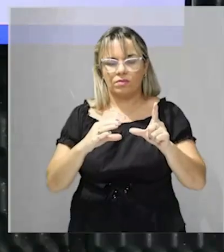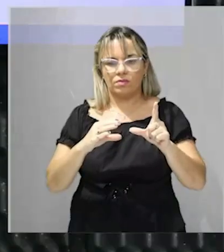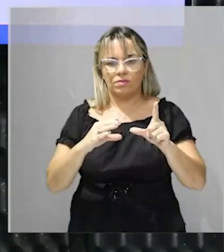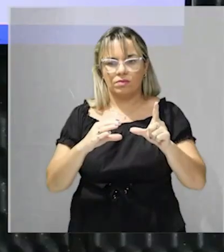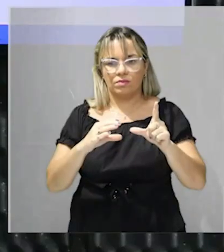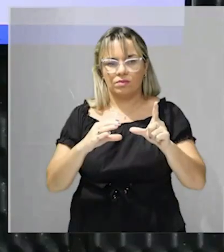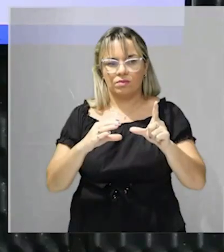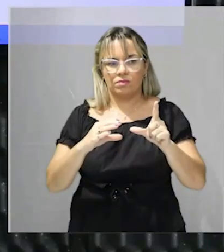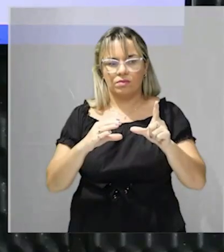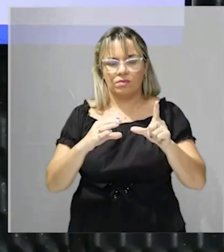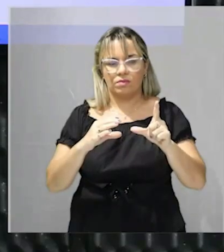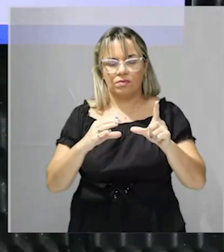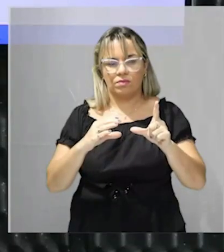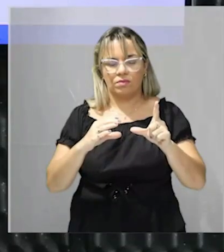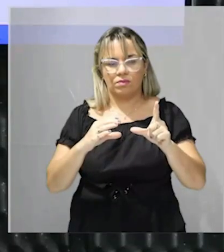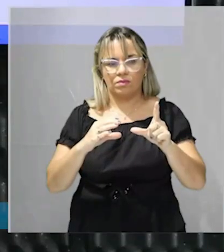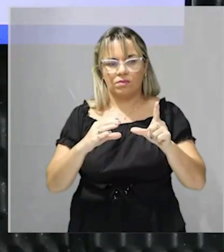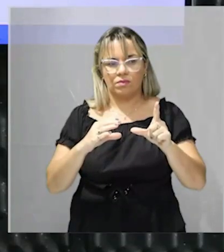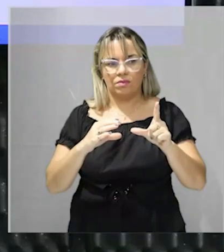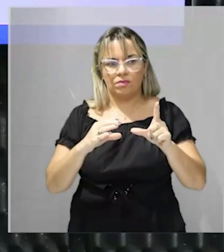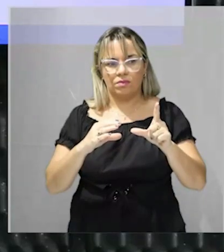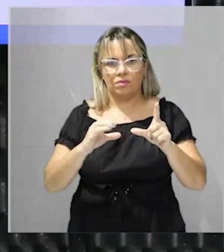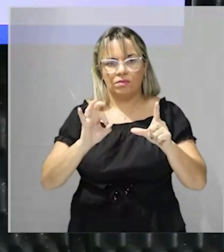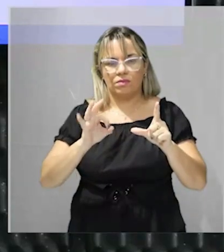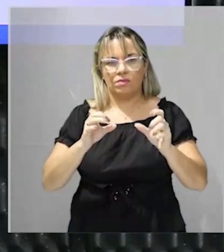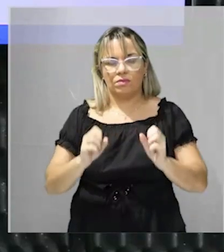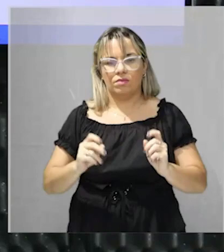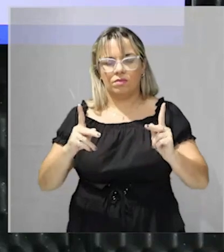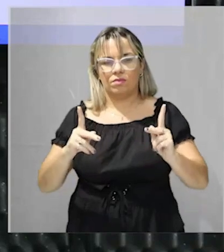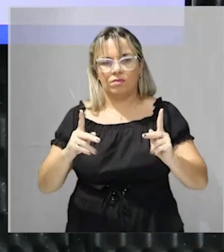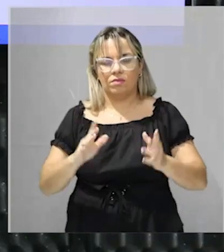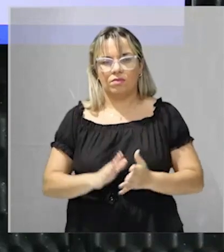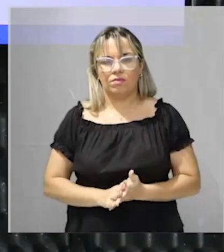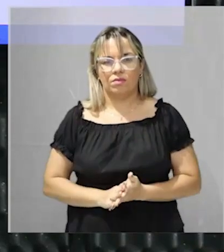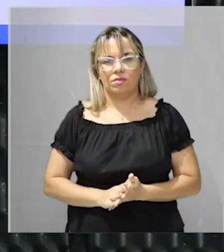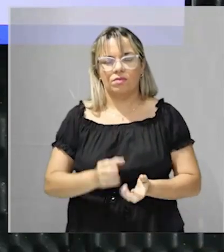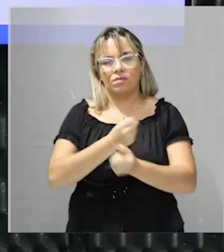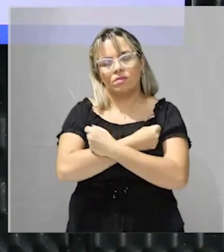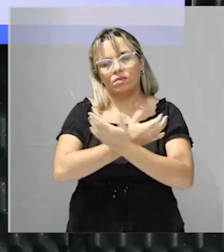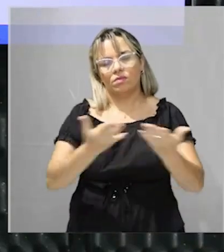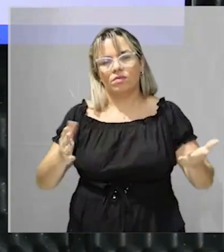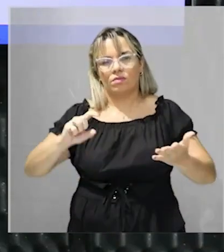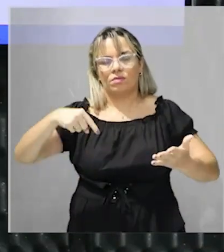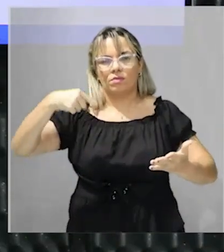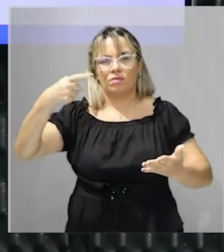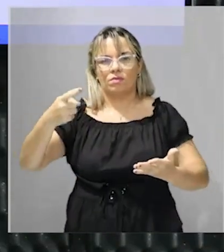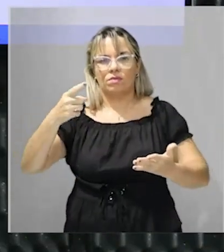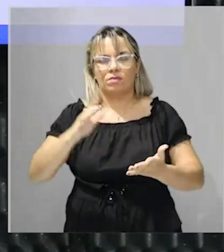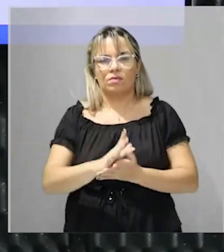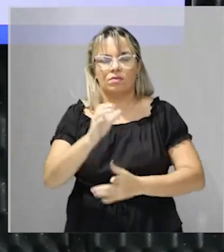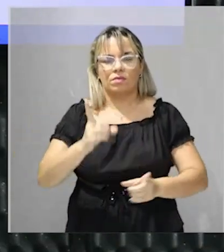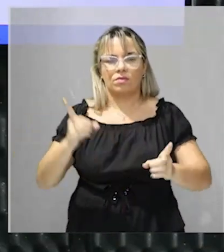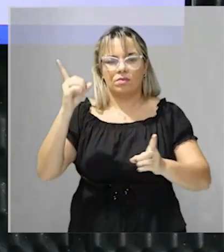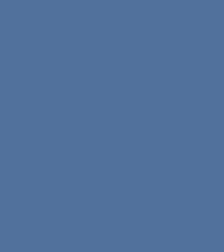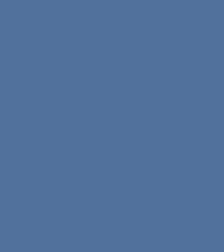na França e a revolução negra no Haiti ok galera um grande abraço e até o nosso próximo encontro